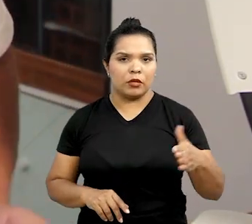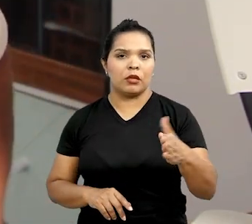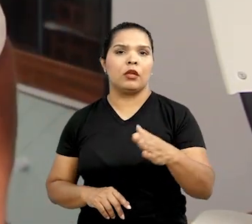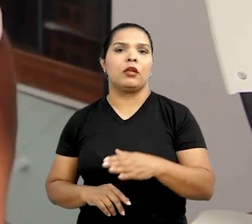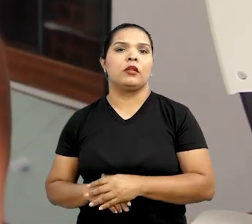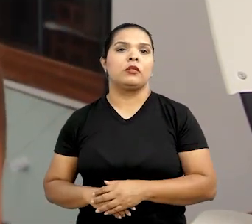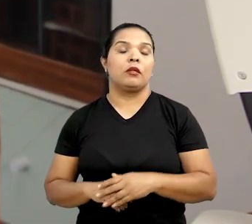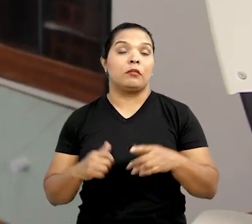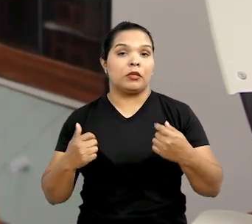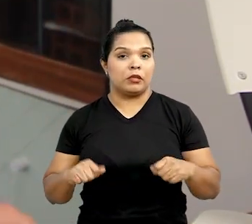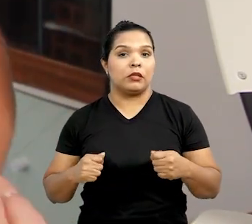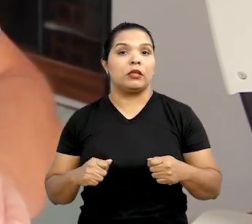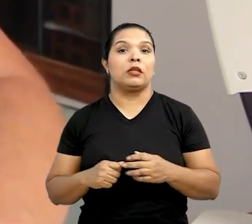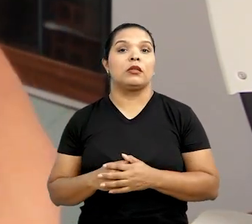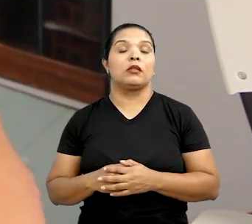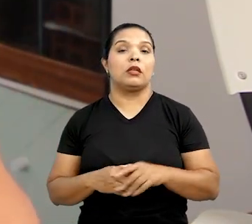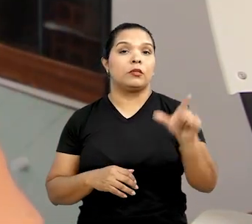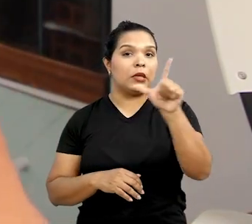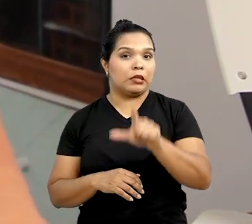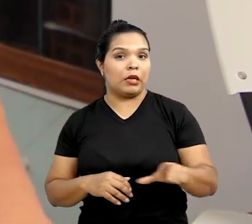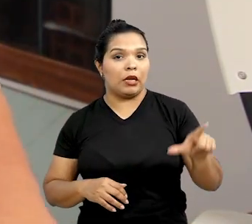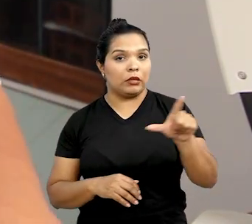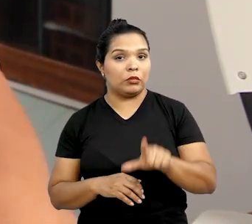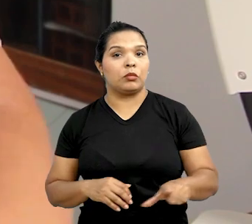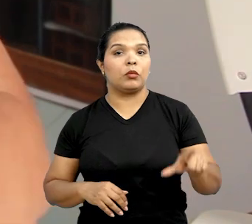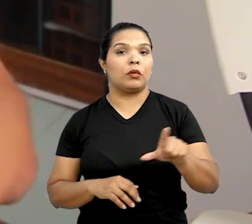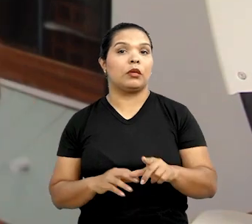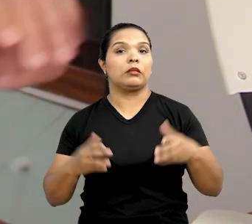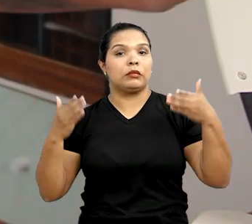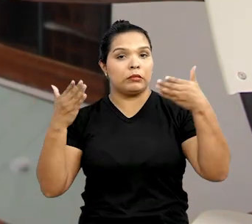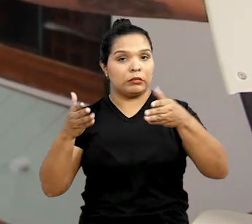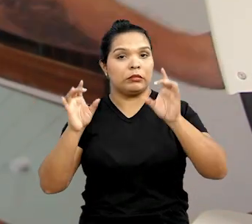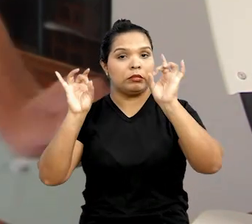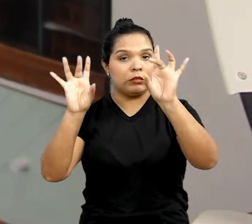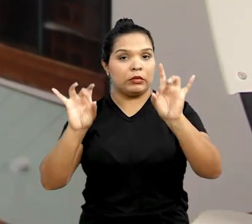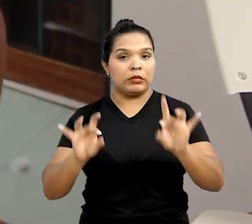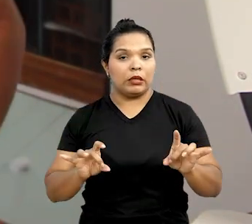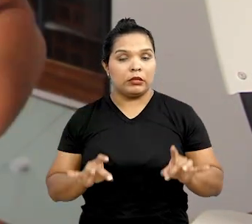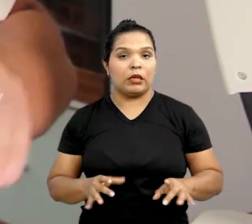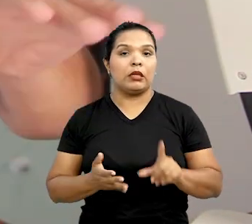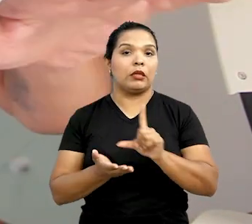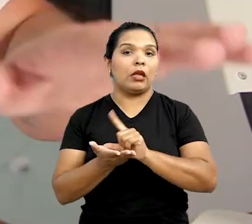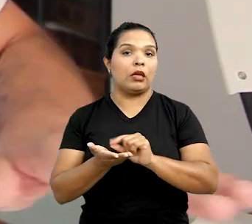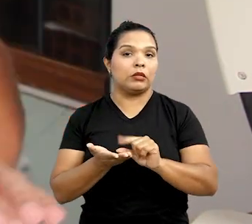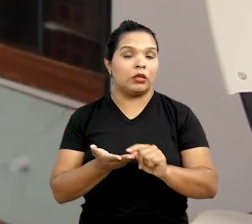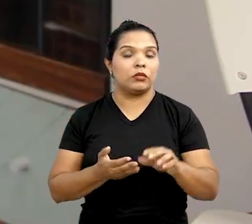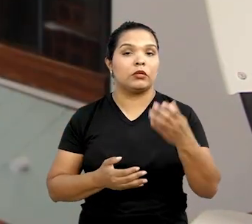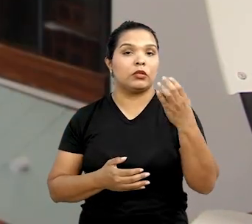trabalho que demanda aí todo o suporte de uma literatura especializada, artigos científicos,